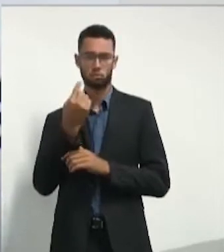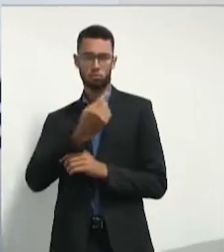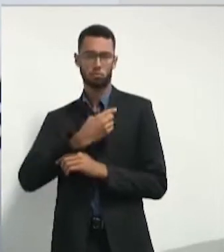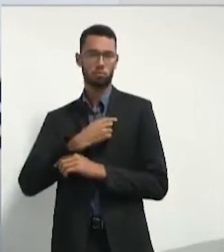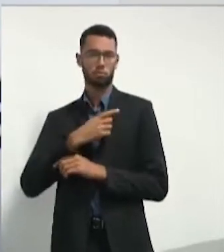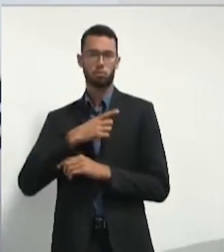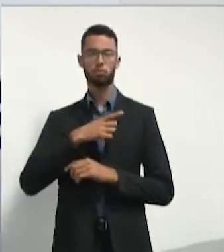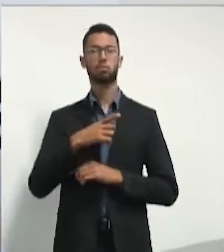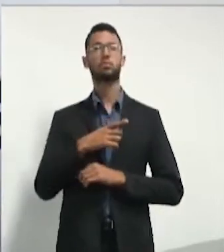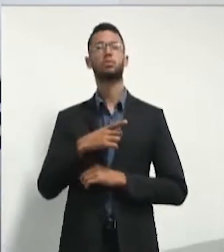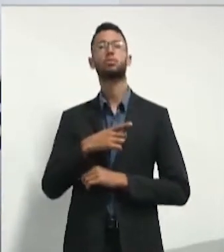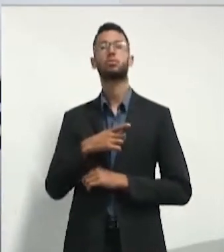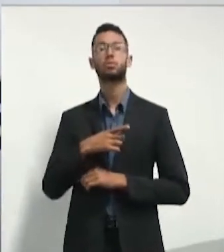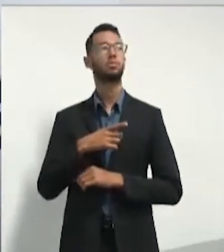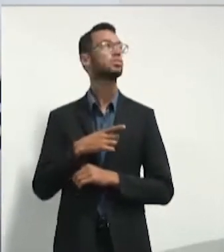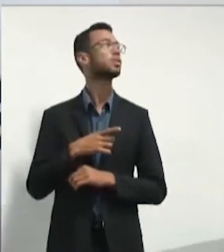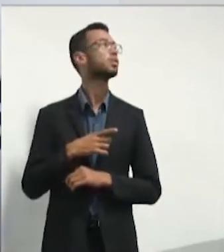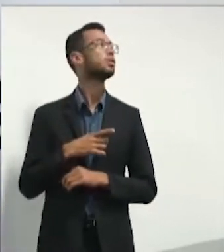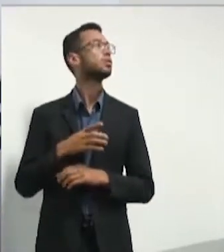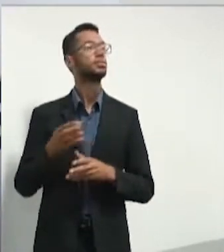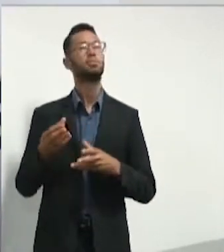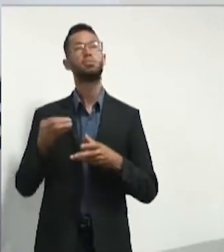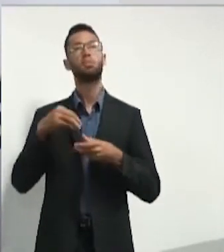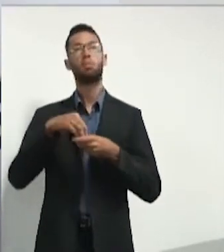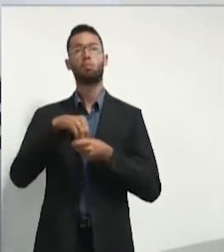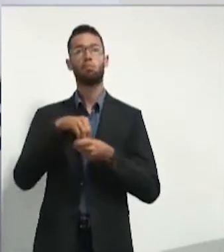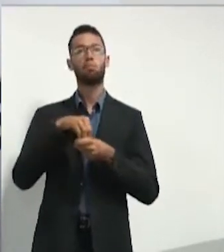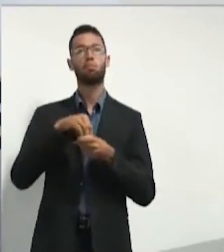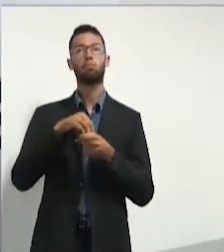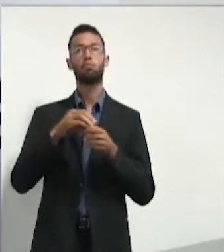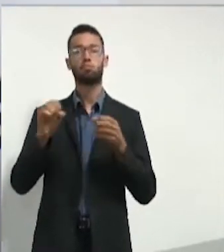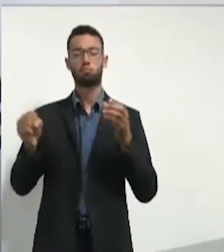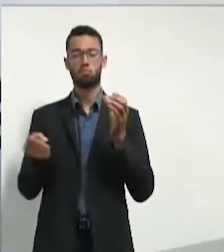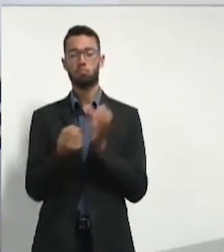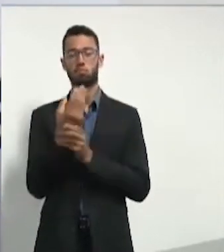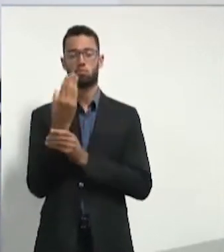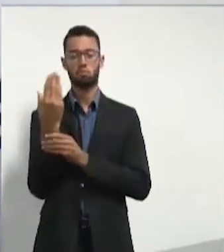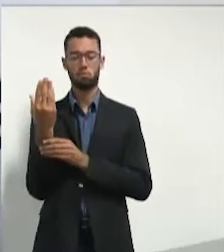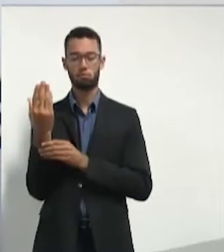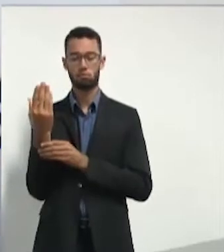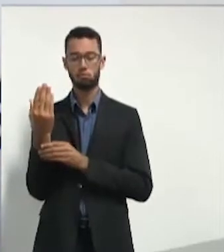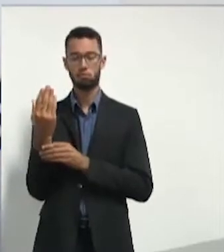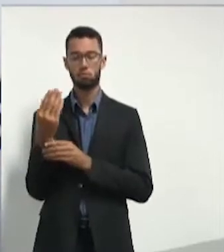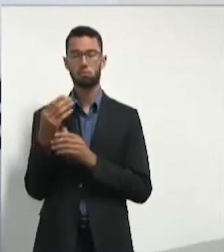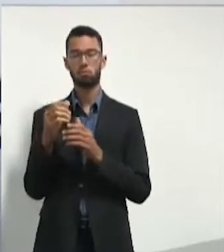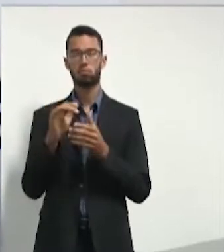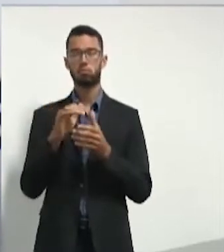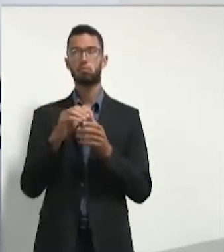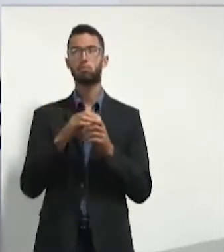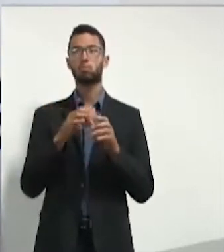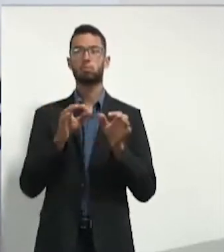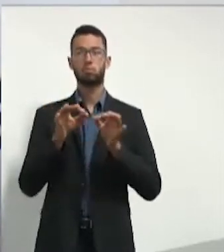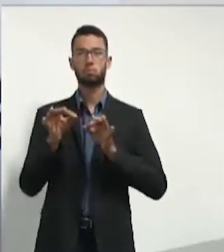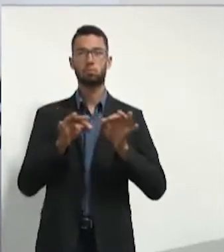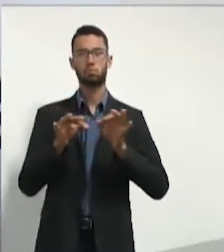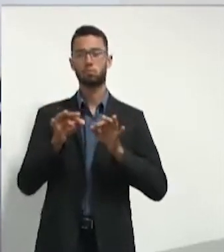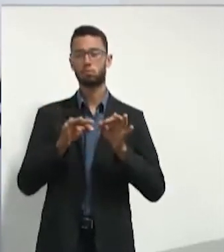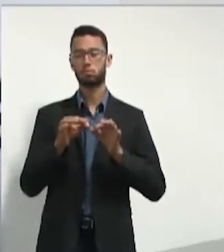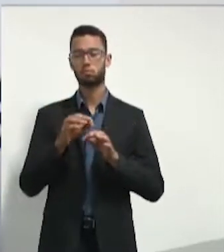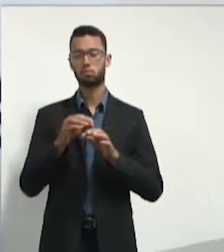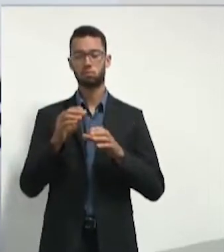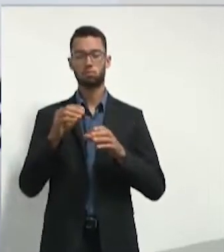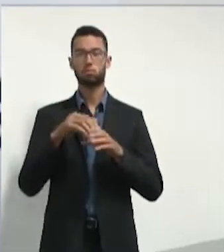como colocação a criação o andamento da criação do plano de cargos e salários